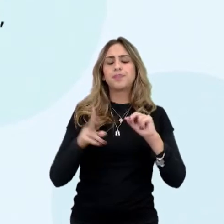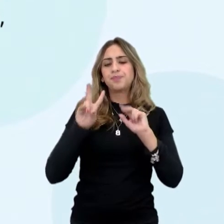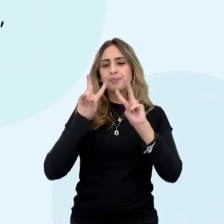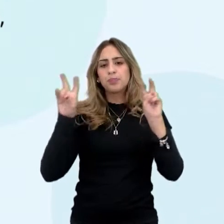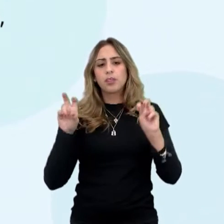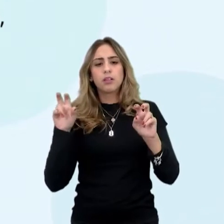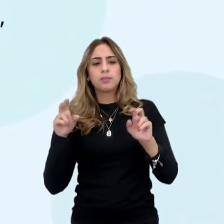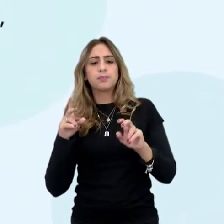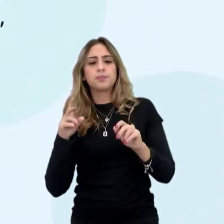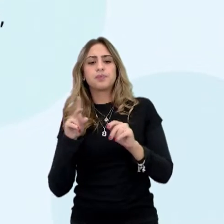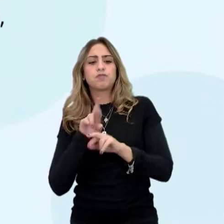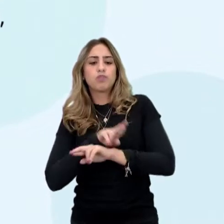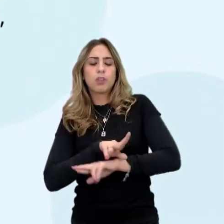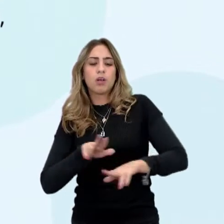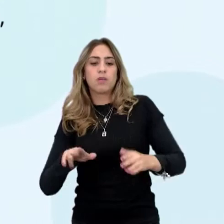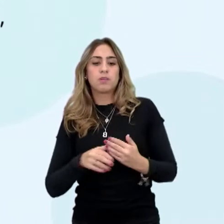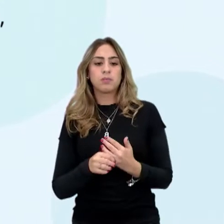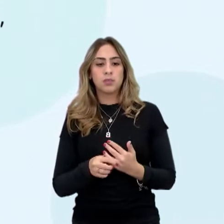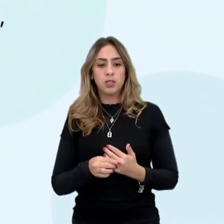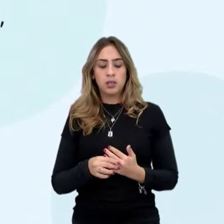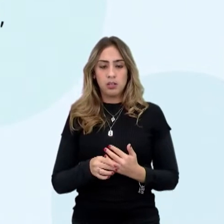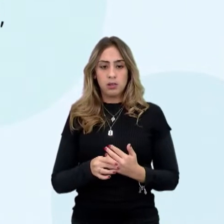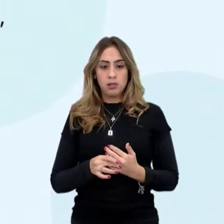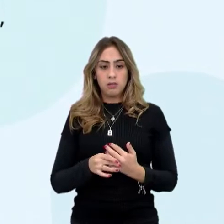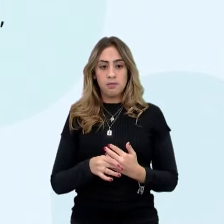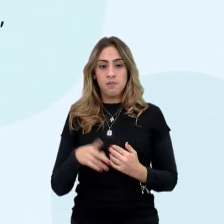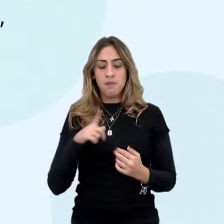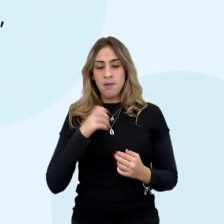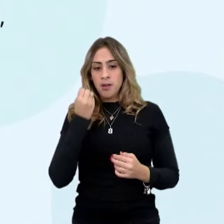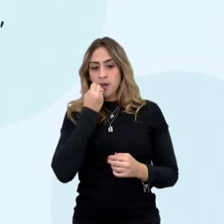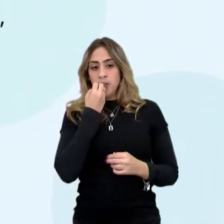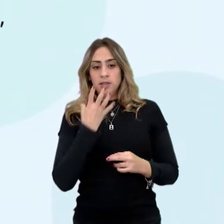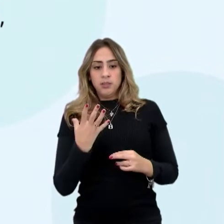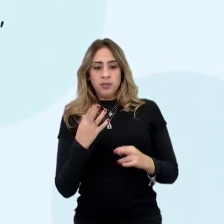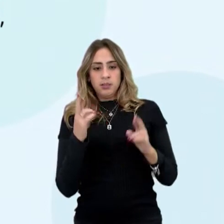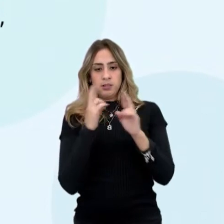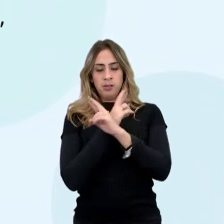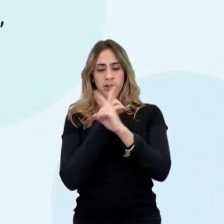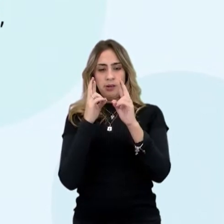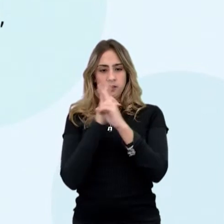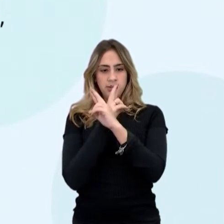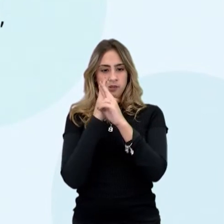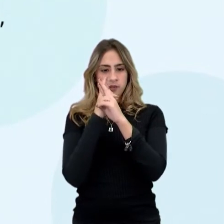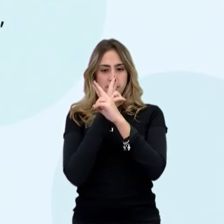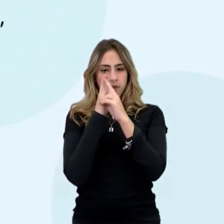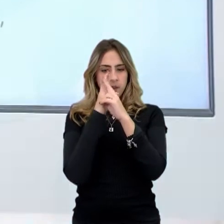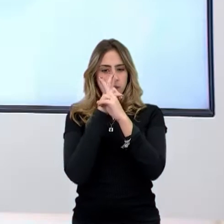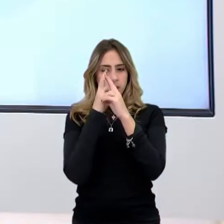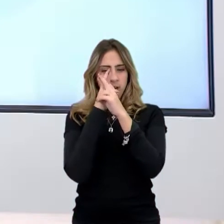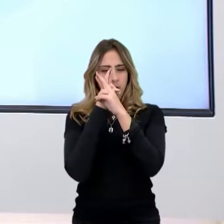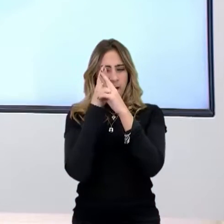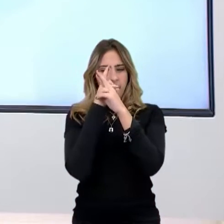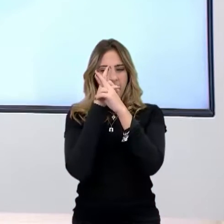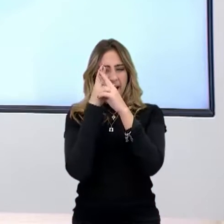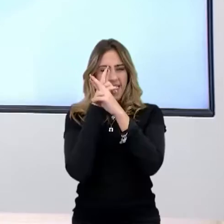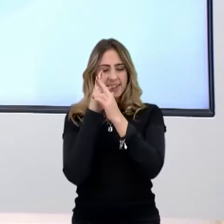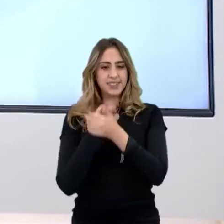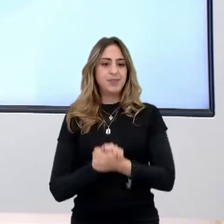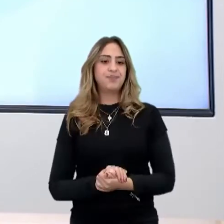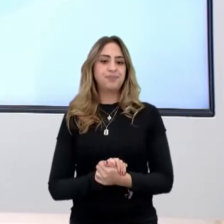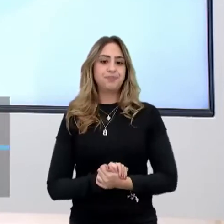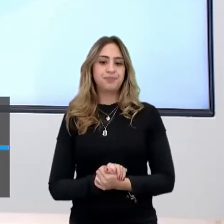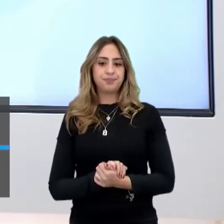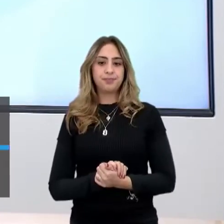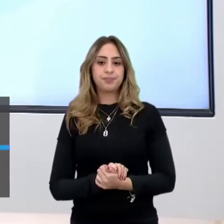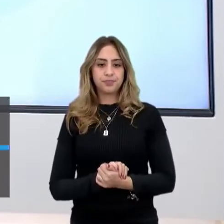entre variáveis, tá? Que geralmente tem uma boa correlação, né? Então são coisas que sempre caminham juntas, né? Se cria